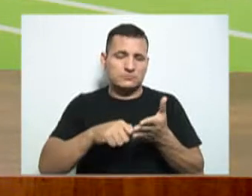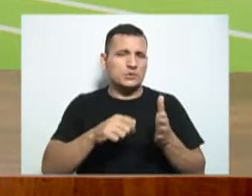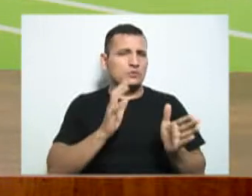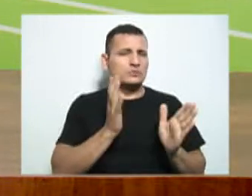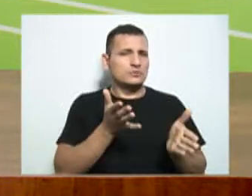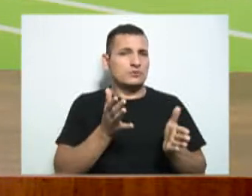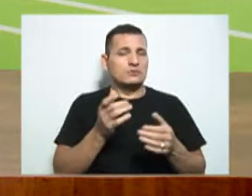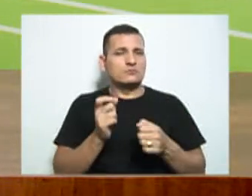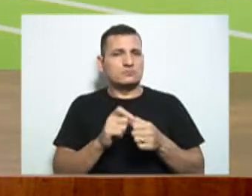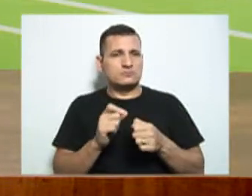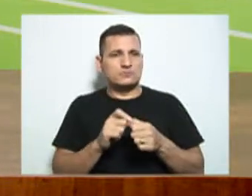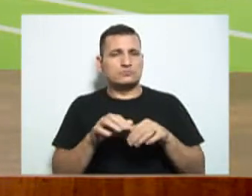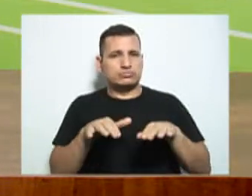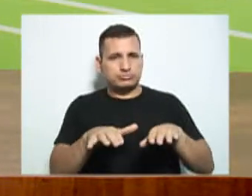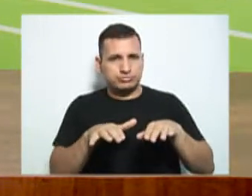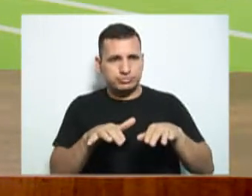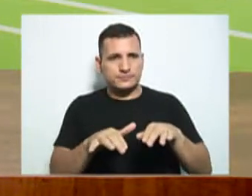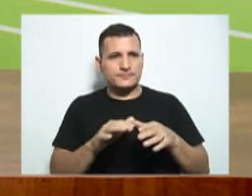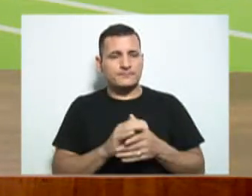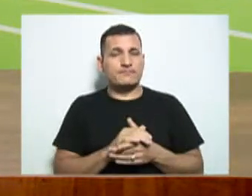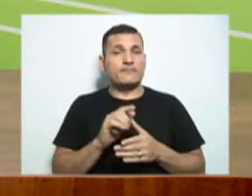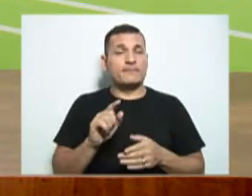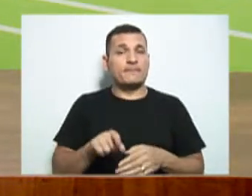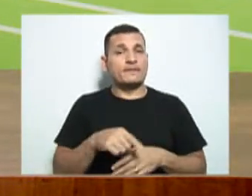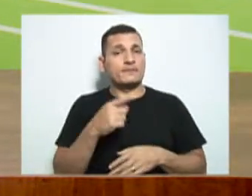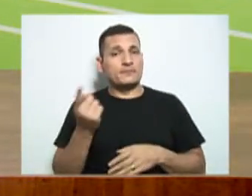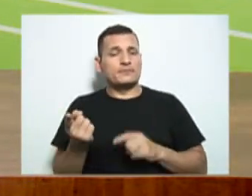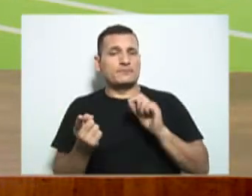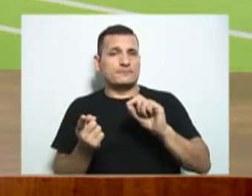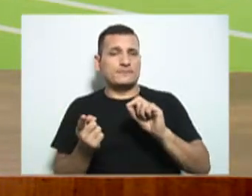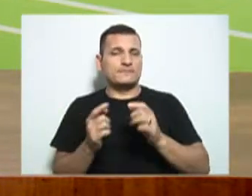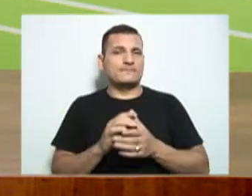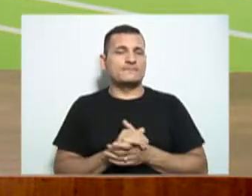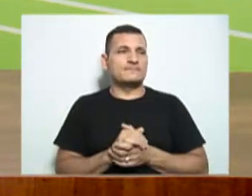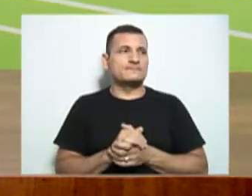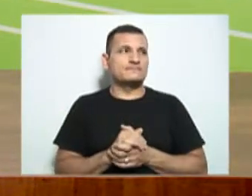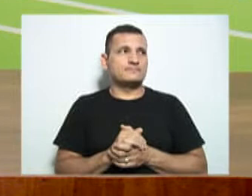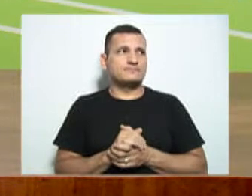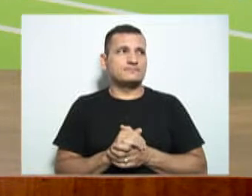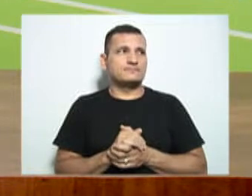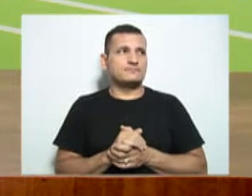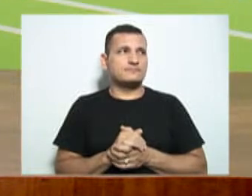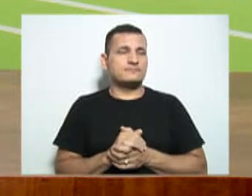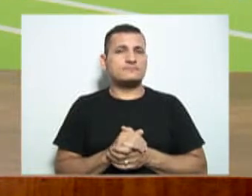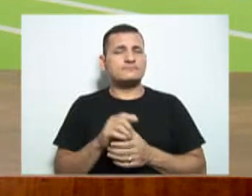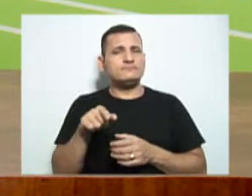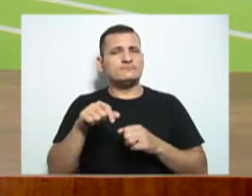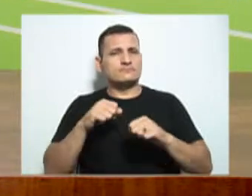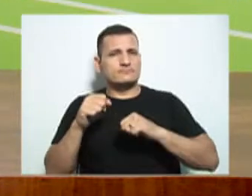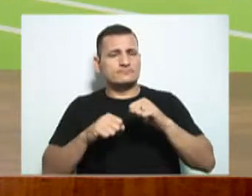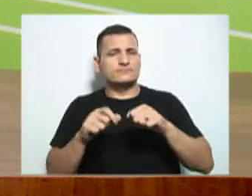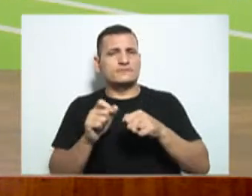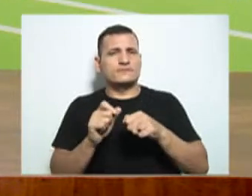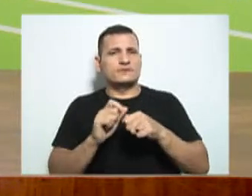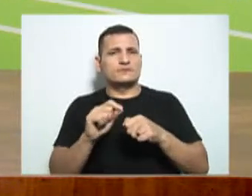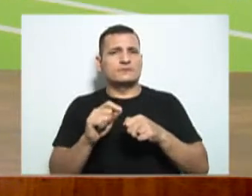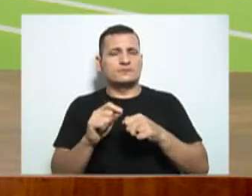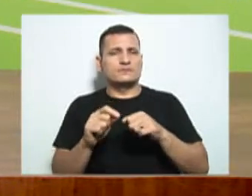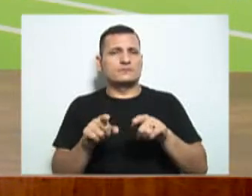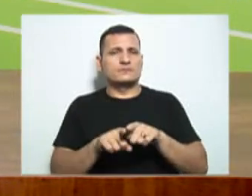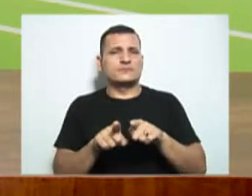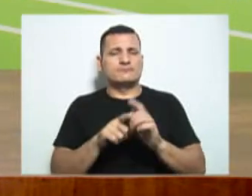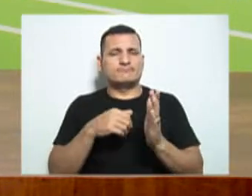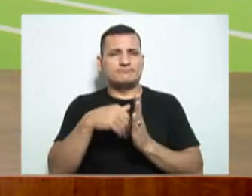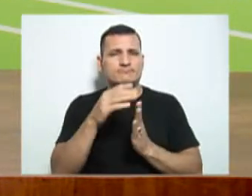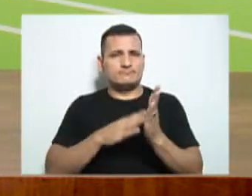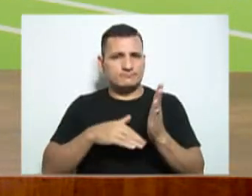costura, vamos lá. A terceira atividade, vamos supor que essa indústria faz serviços de serigrafia,